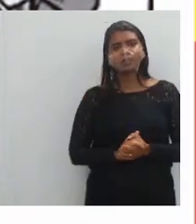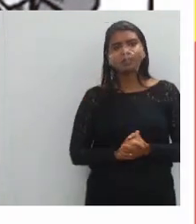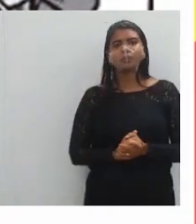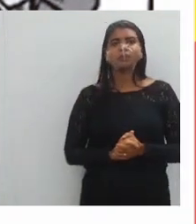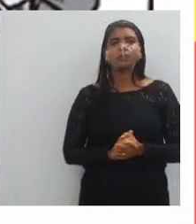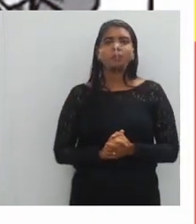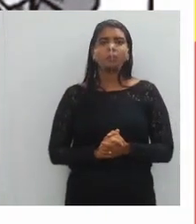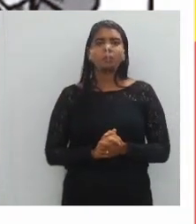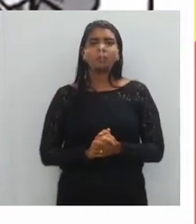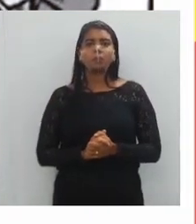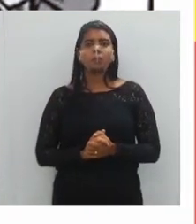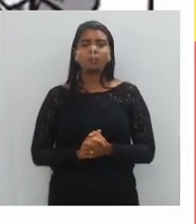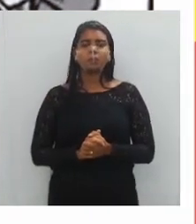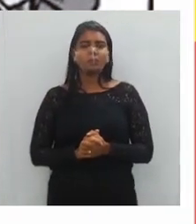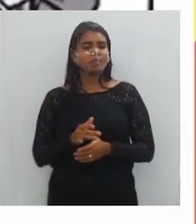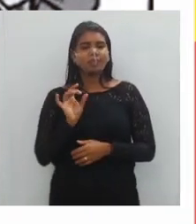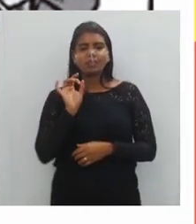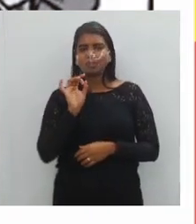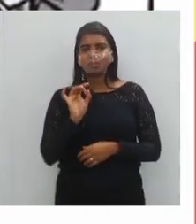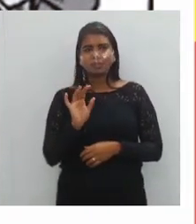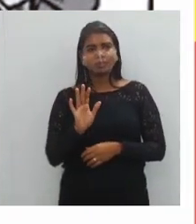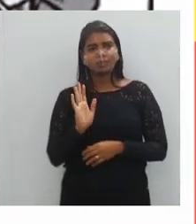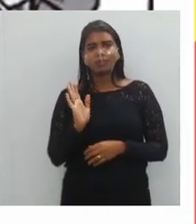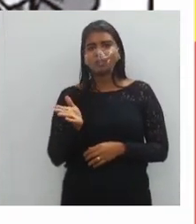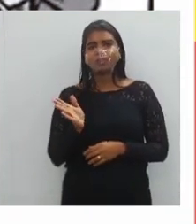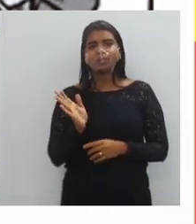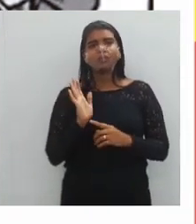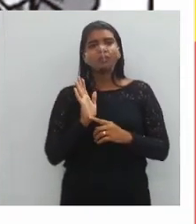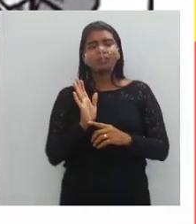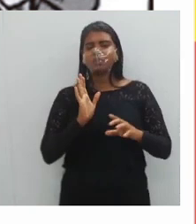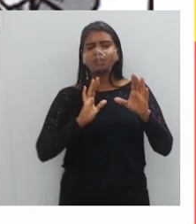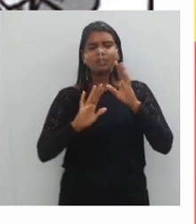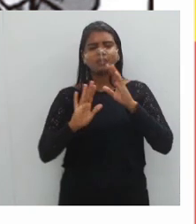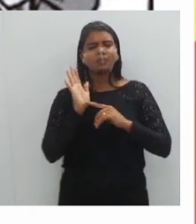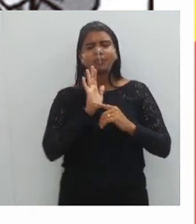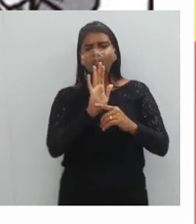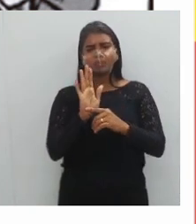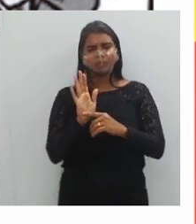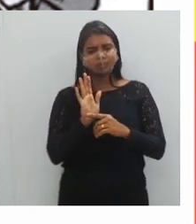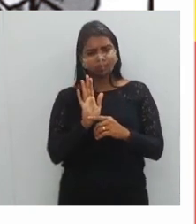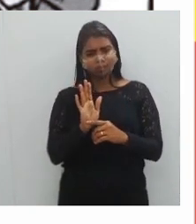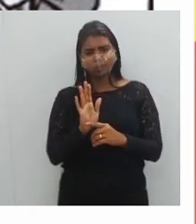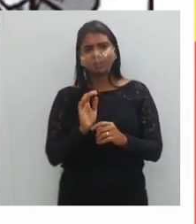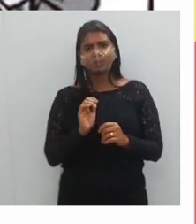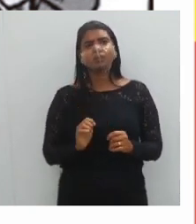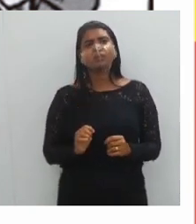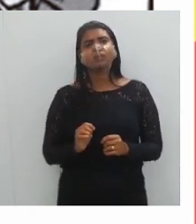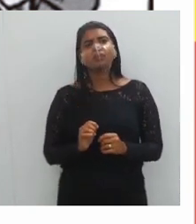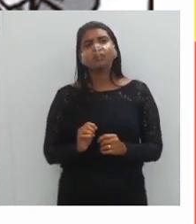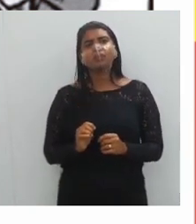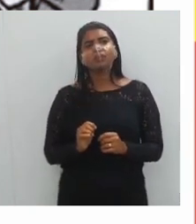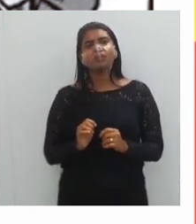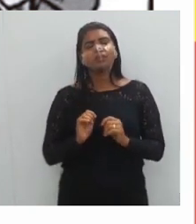um pedaço, mas ela por si só já traz a comunicação completa, já passa a mensagem, tá